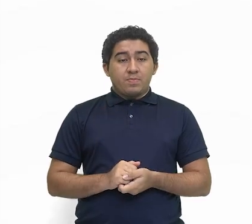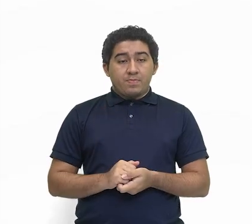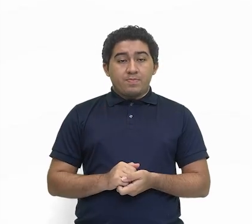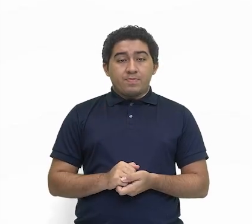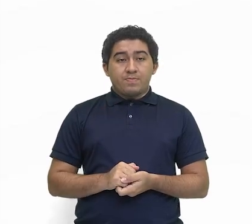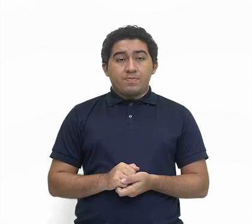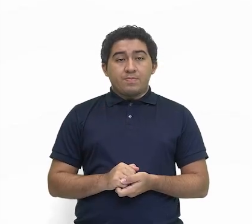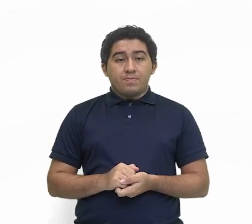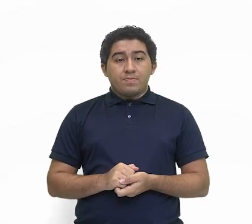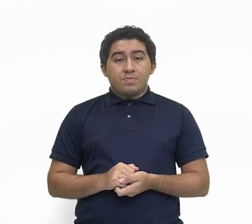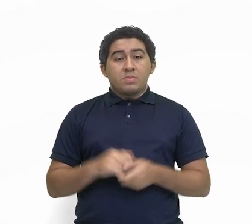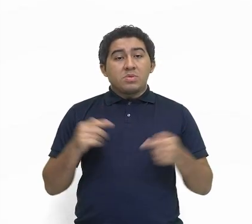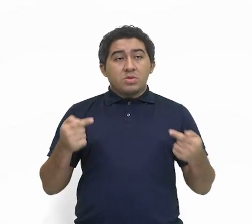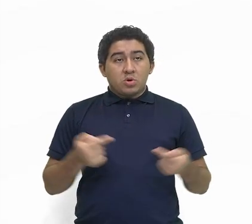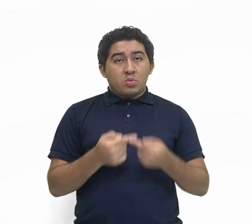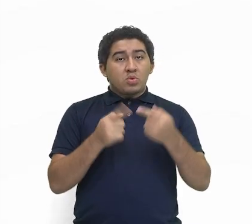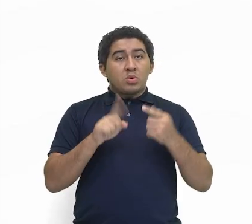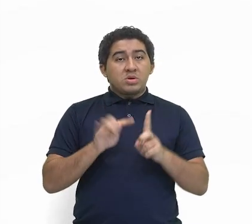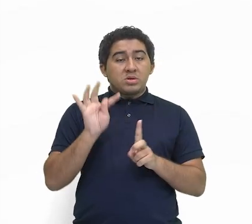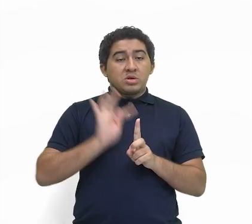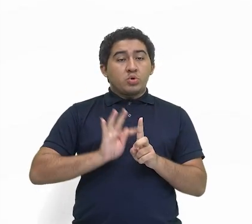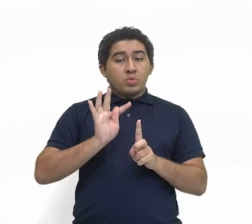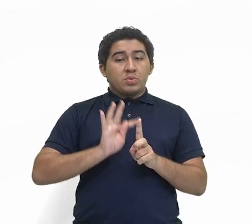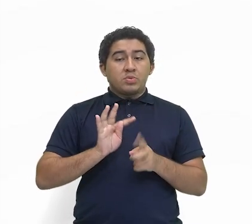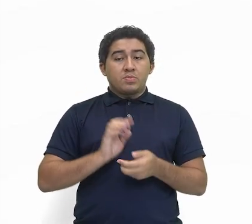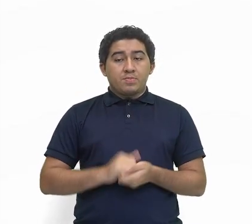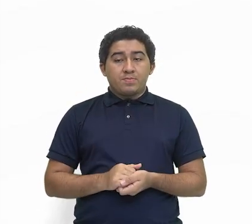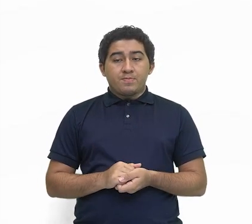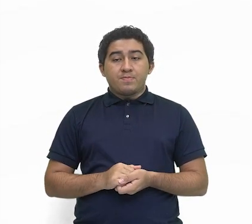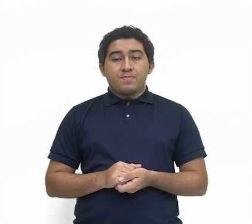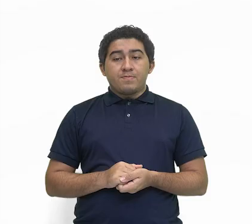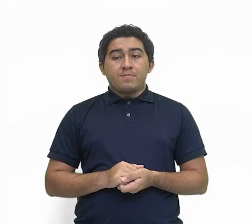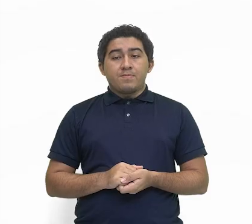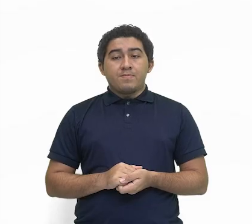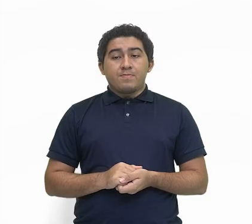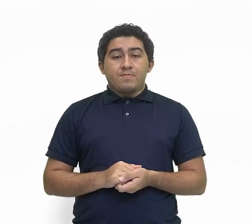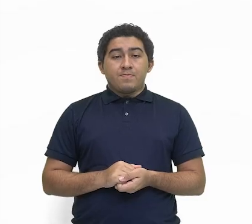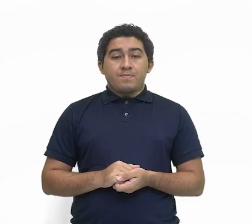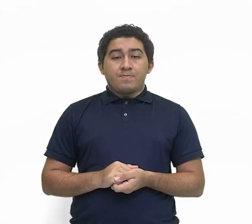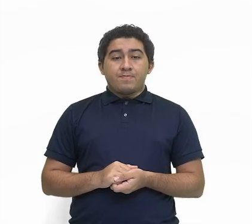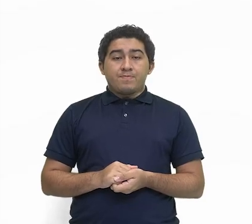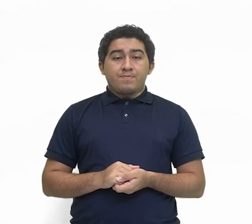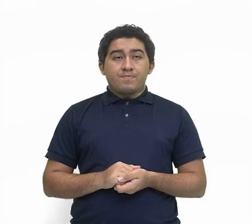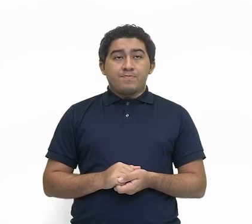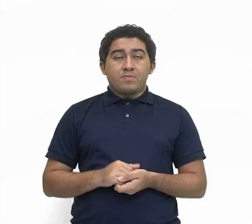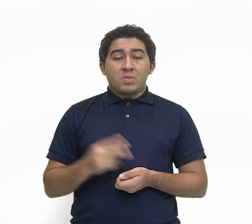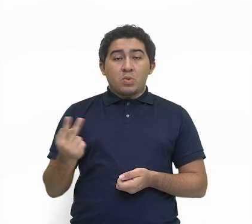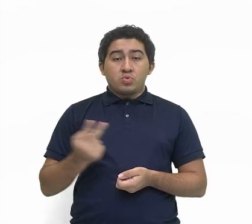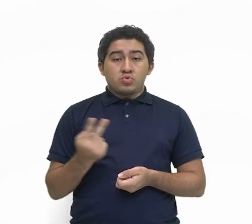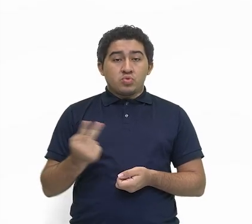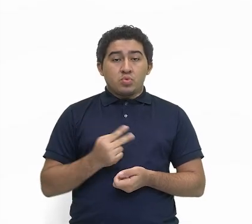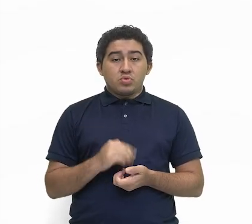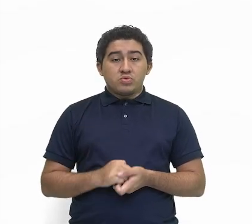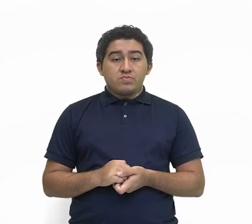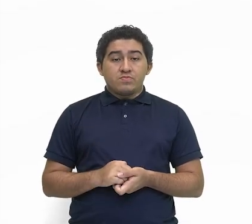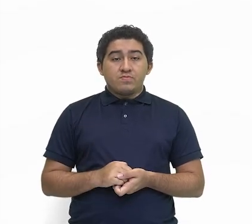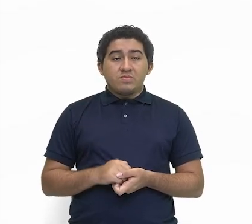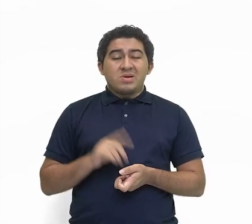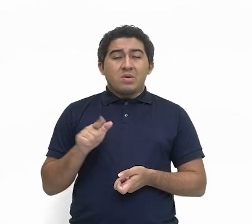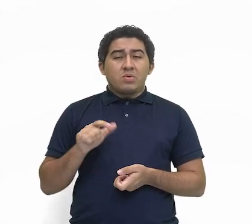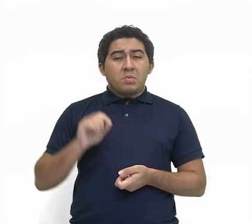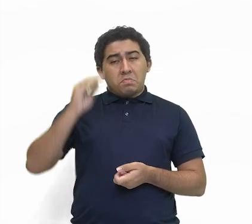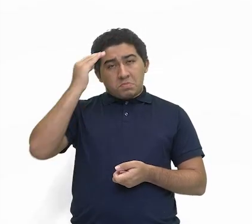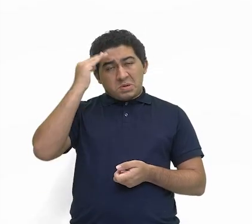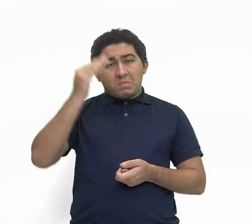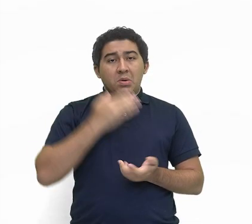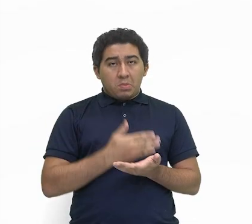aí foi construído o termômetro na escala Fahrenheit. Esses dois termômetros, essas duas escalas, elas foram as que vingaram